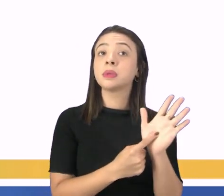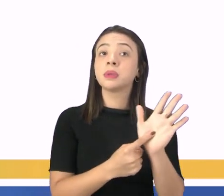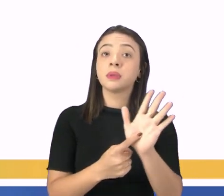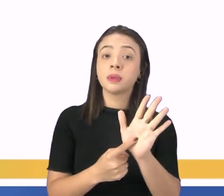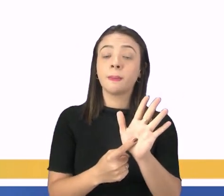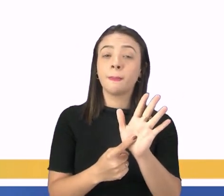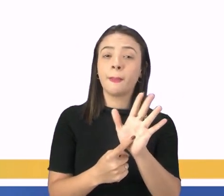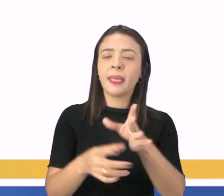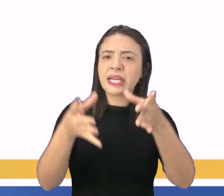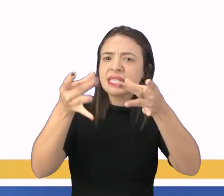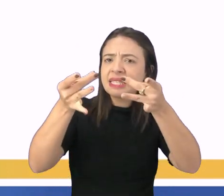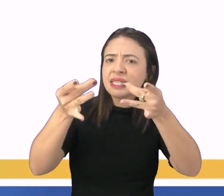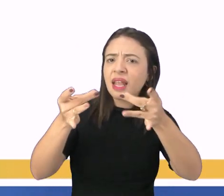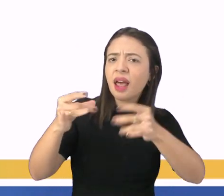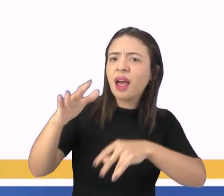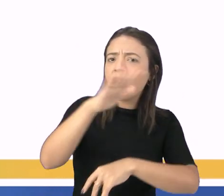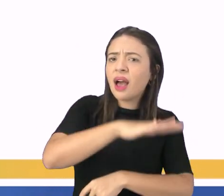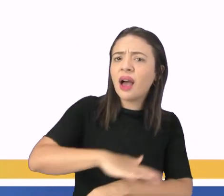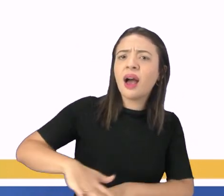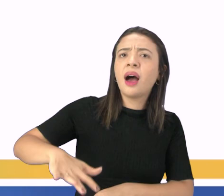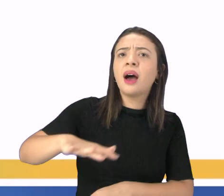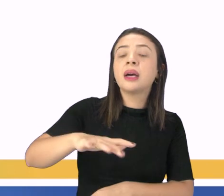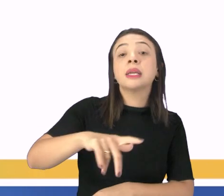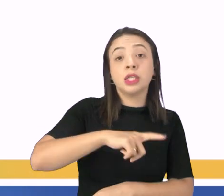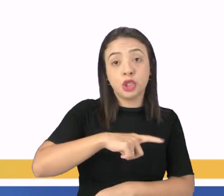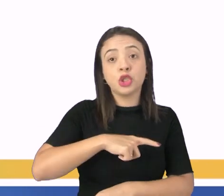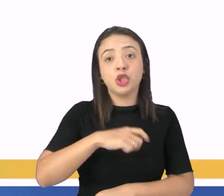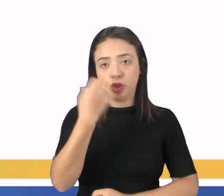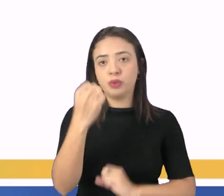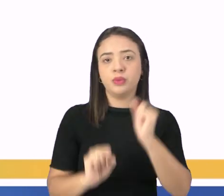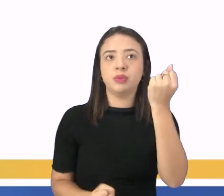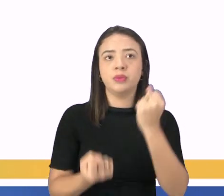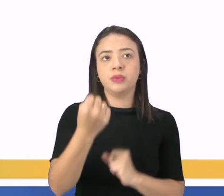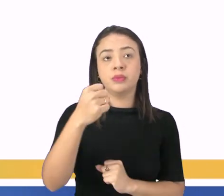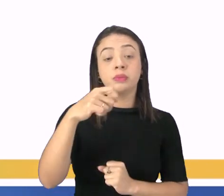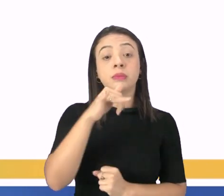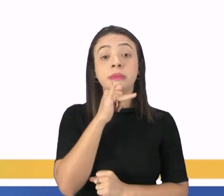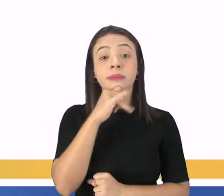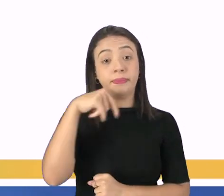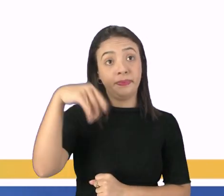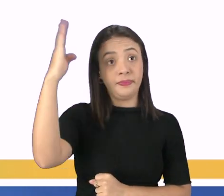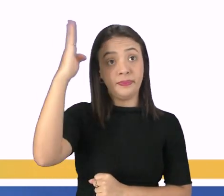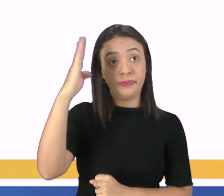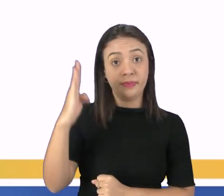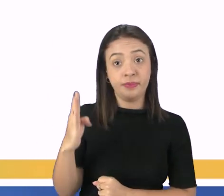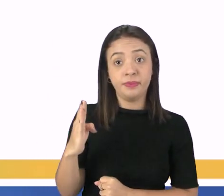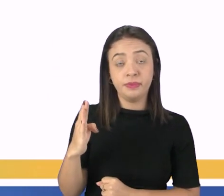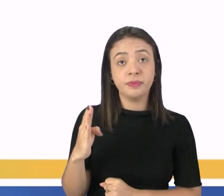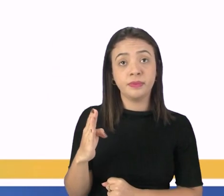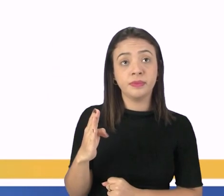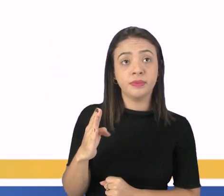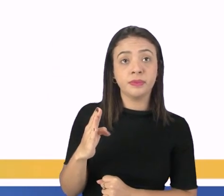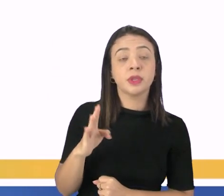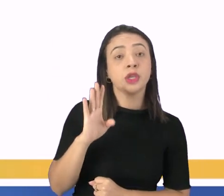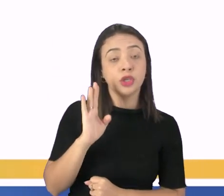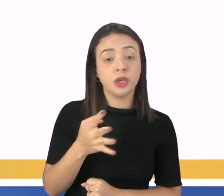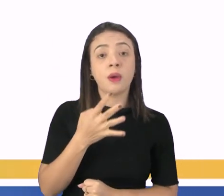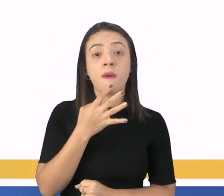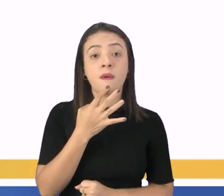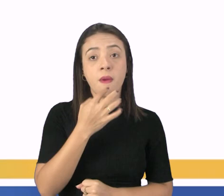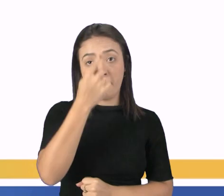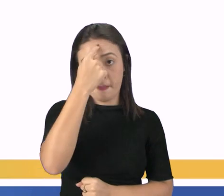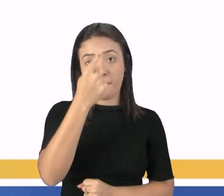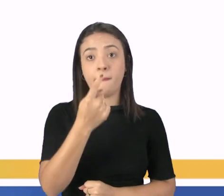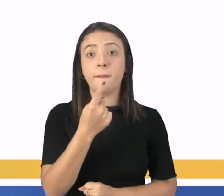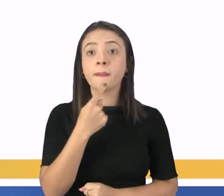maior detalhe regiões com concentração industrial. Então, no Brasil, no qual a gente viu essa figura anterior,